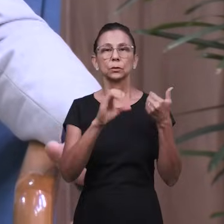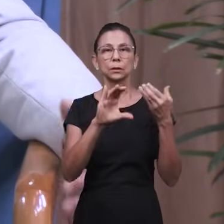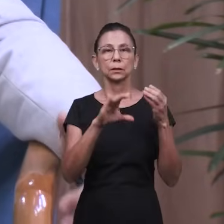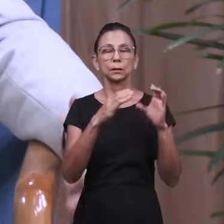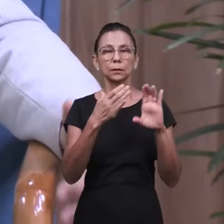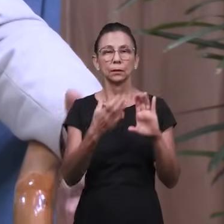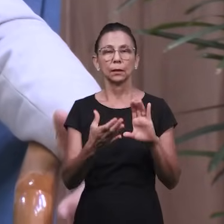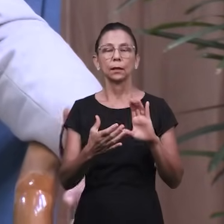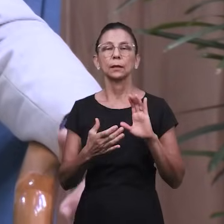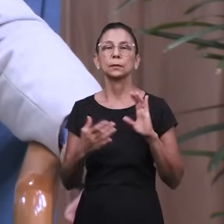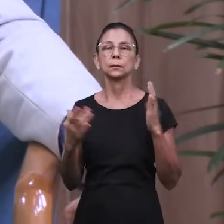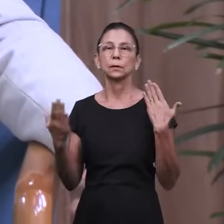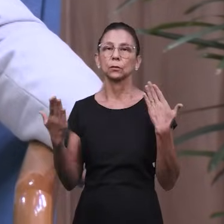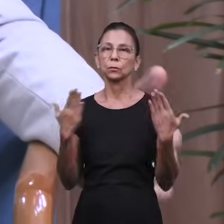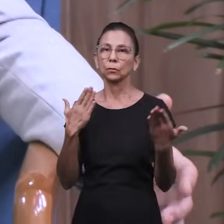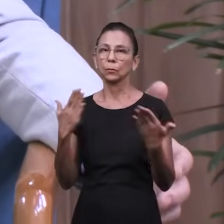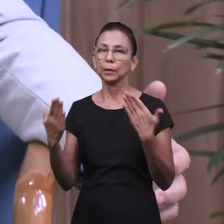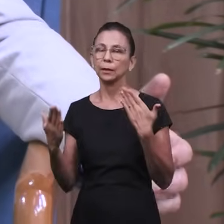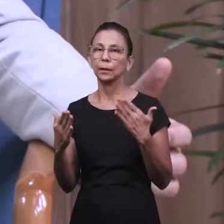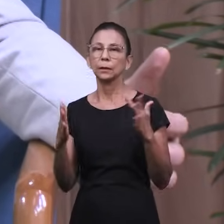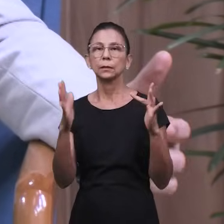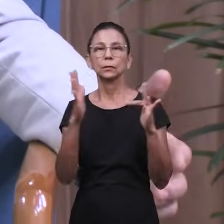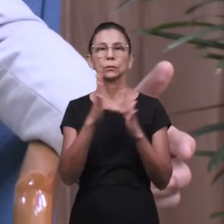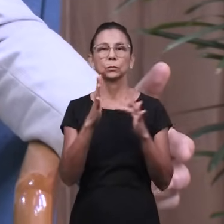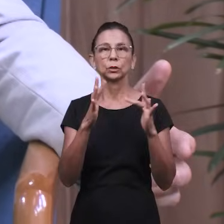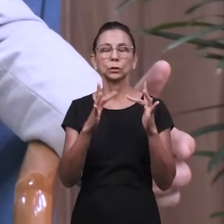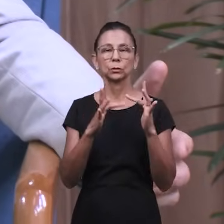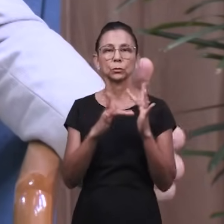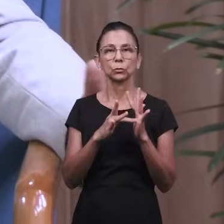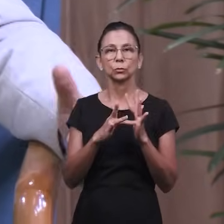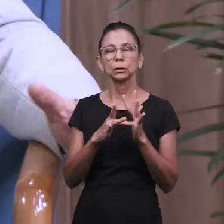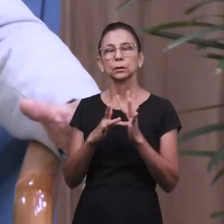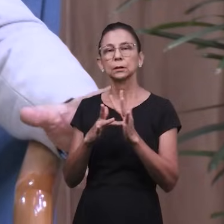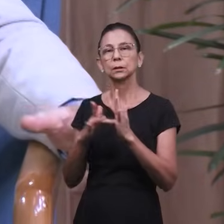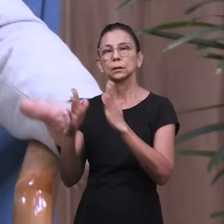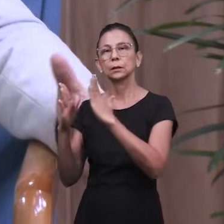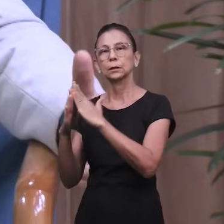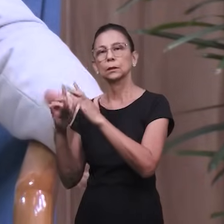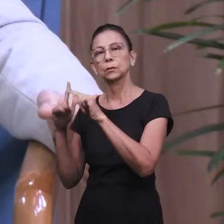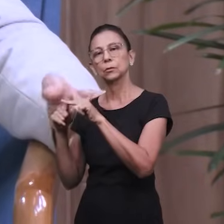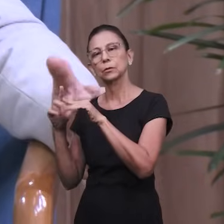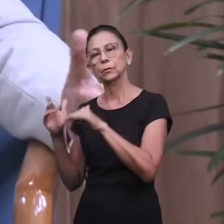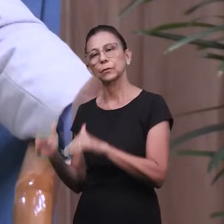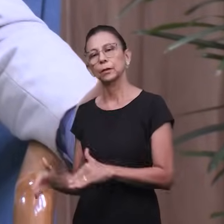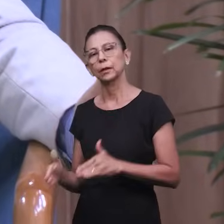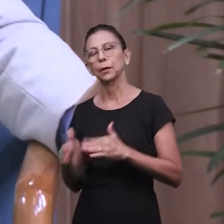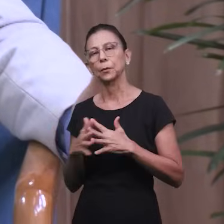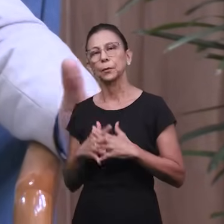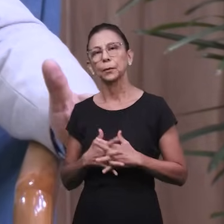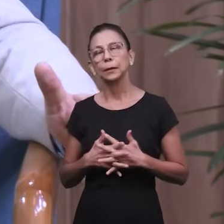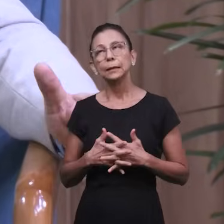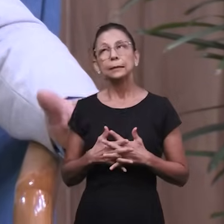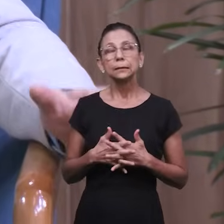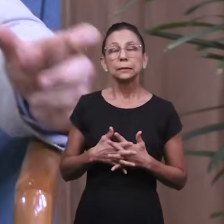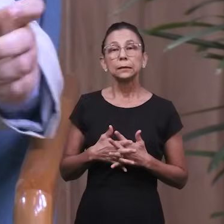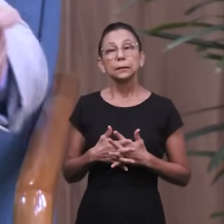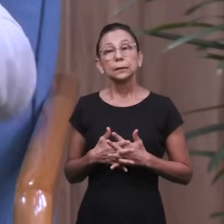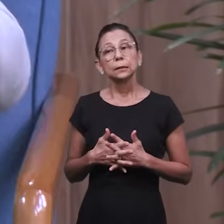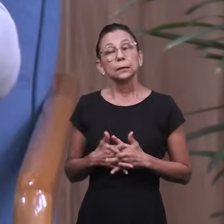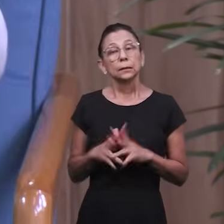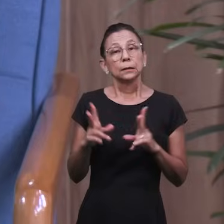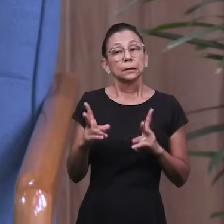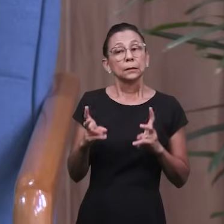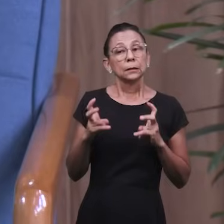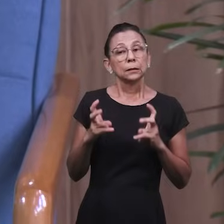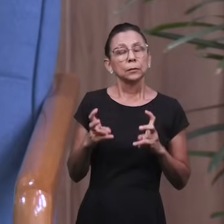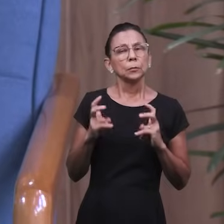de Jesus, tipo profético de Jesus com a noiva, que é tipo profético da igreja. Então são sinais, são marcadores que fazem com que